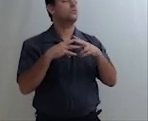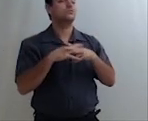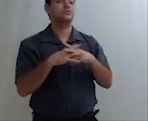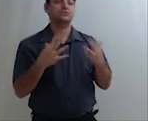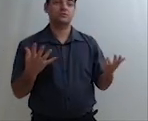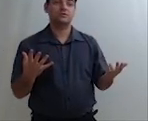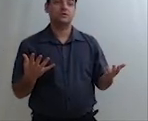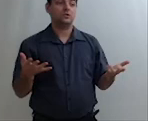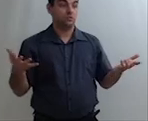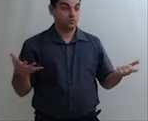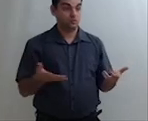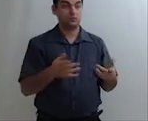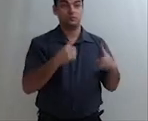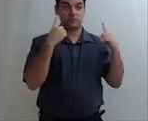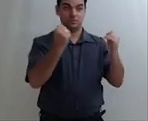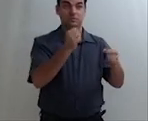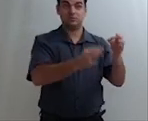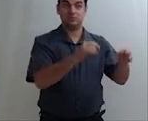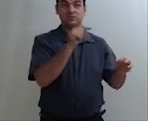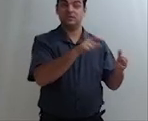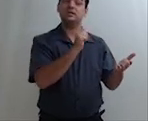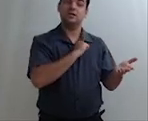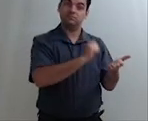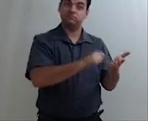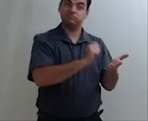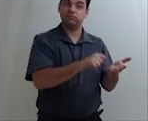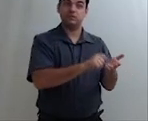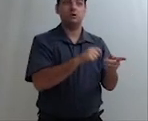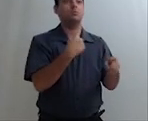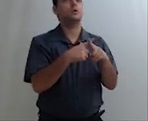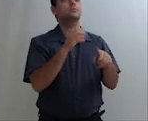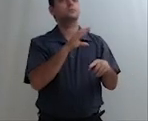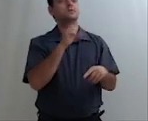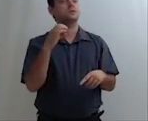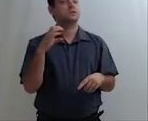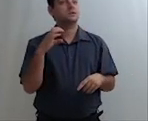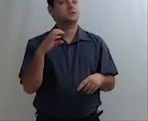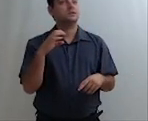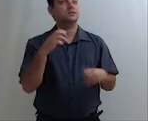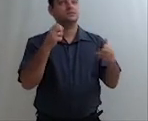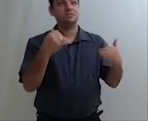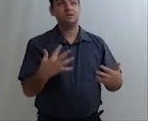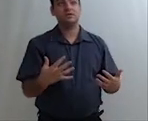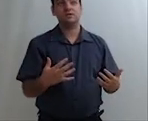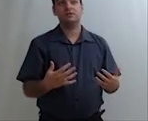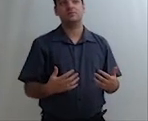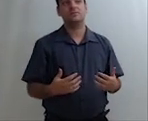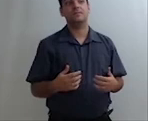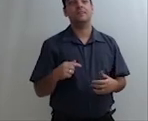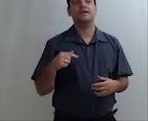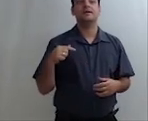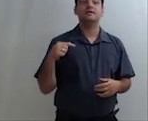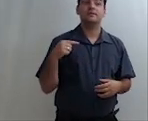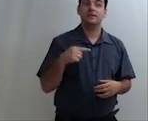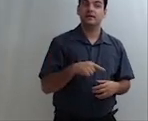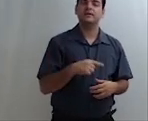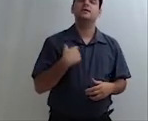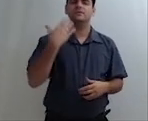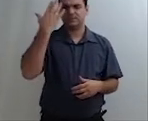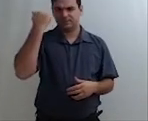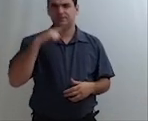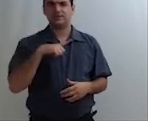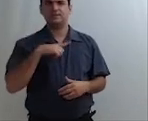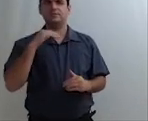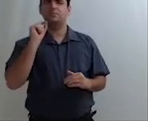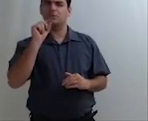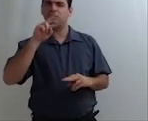do do do acordo do Tribunal de Justiça de Santa Catarina que menciona que além apesar da divergência da altura haveria